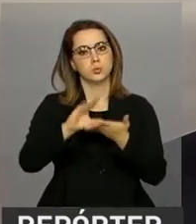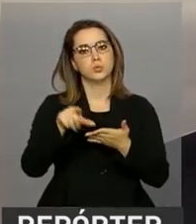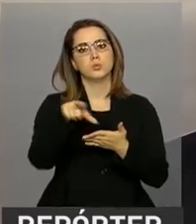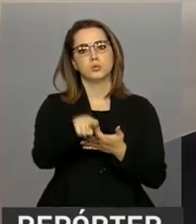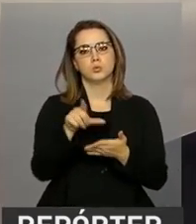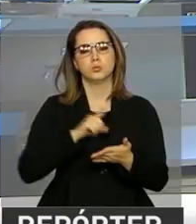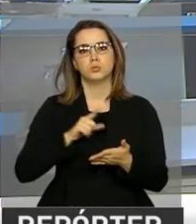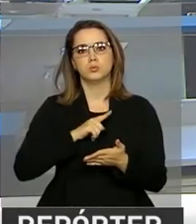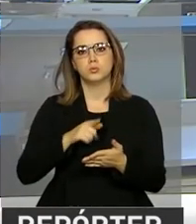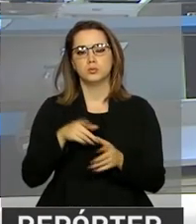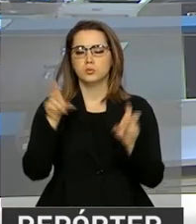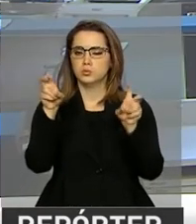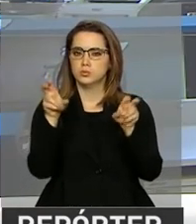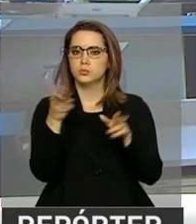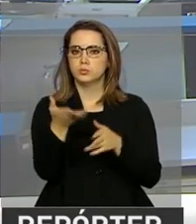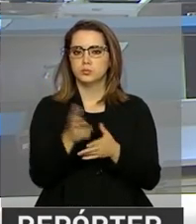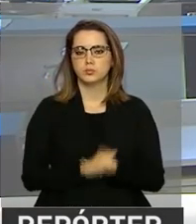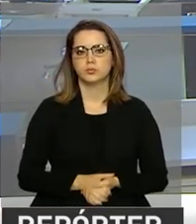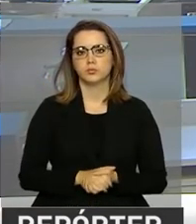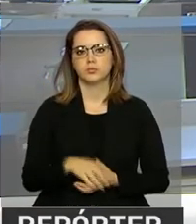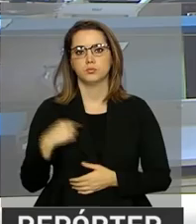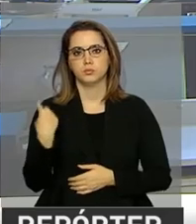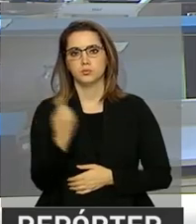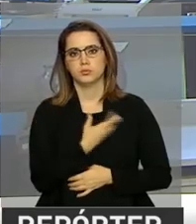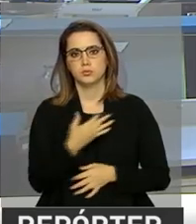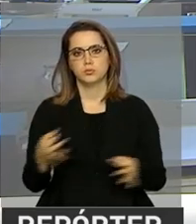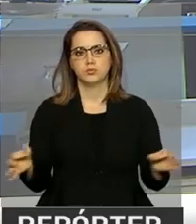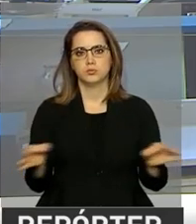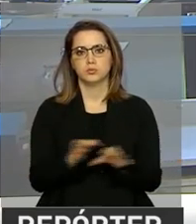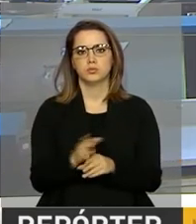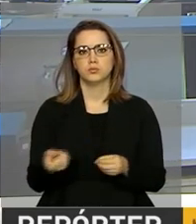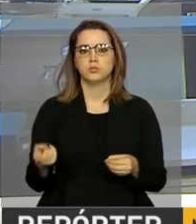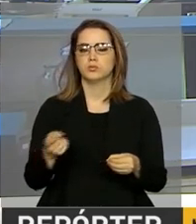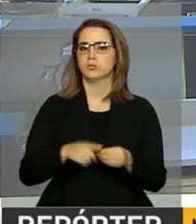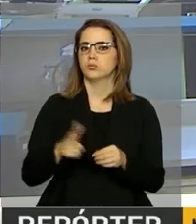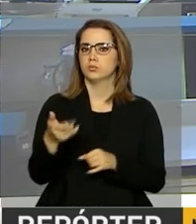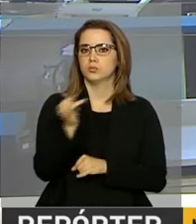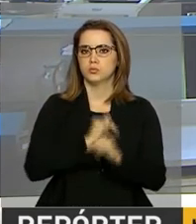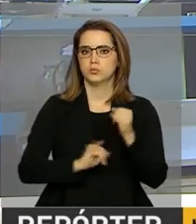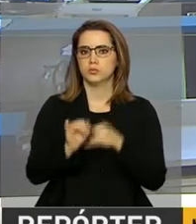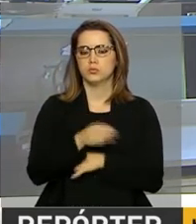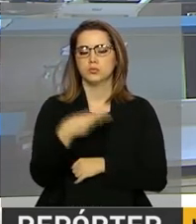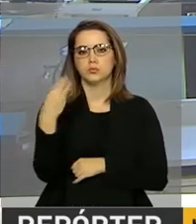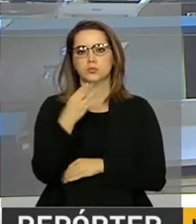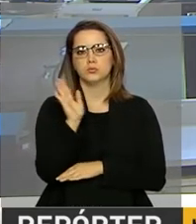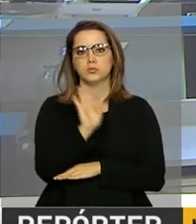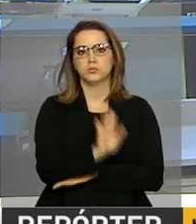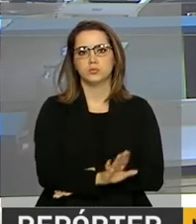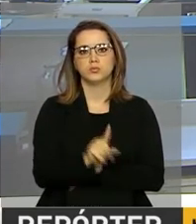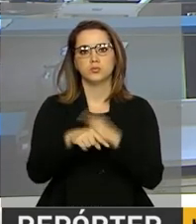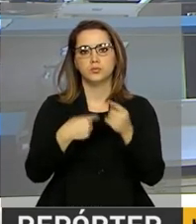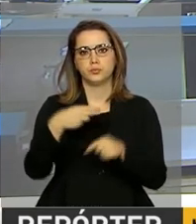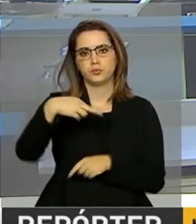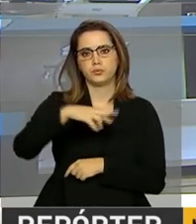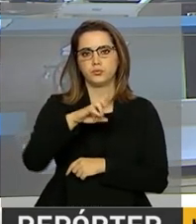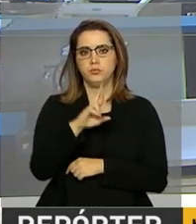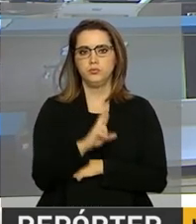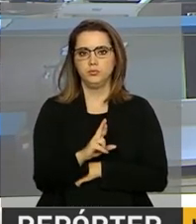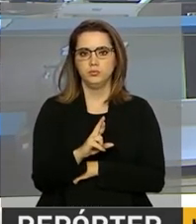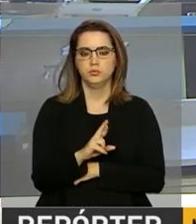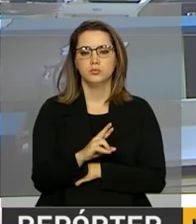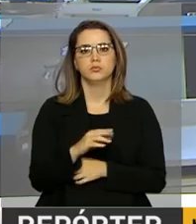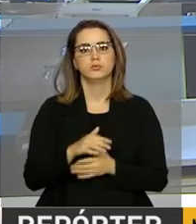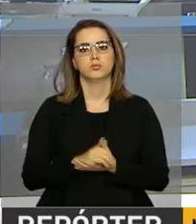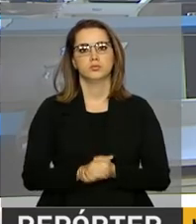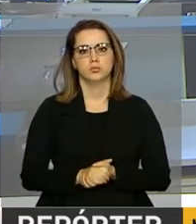os assuntos. E nós ficamos por aqui. Voltamos a qualquer momento com outras informações ou às 15h na próxima edição